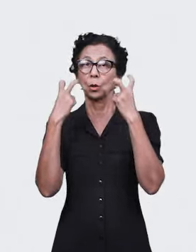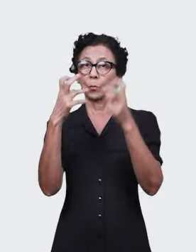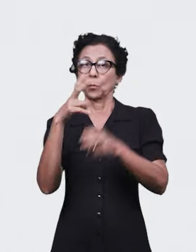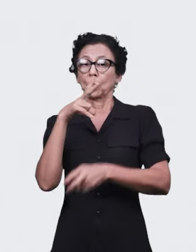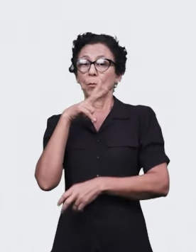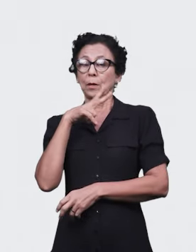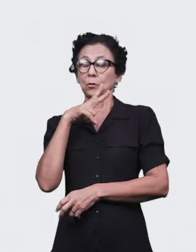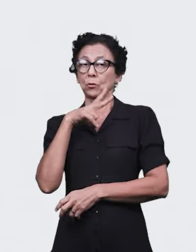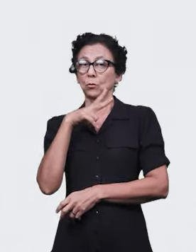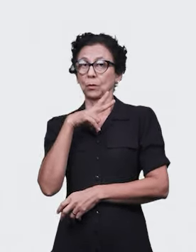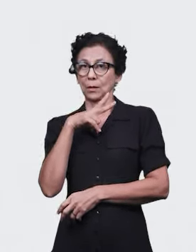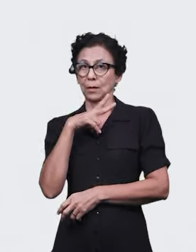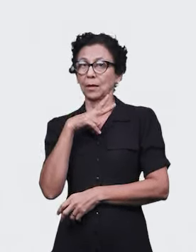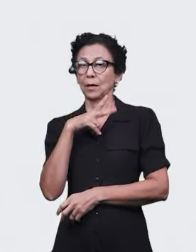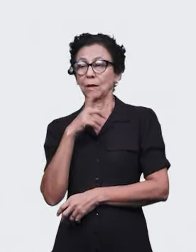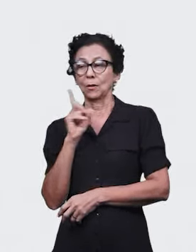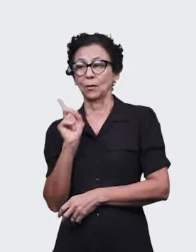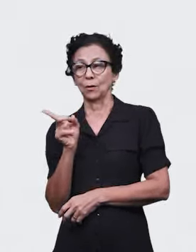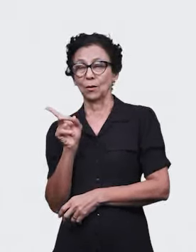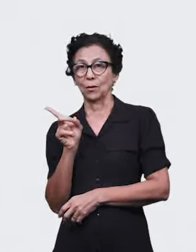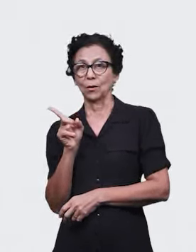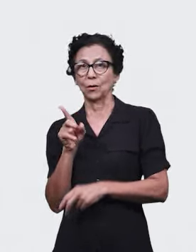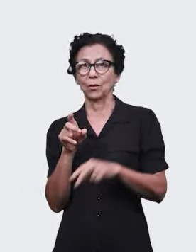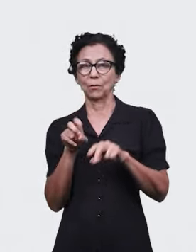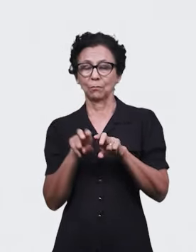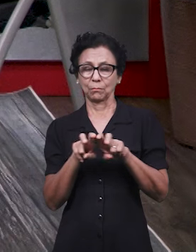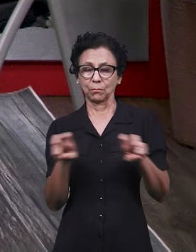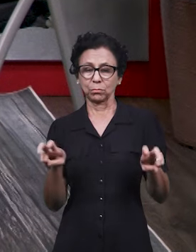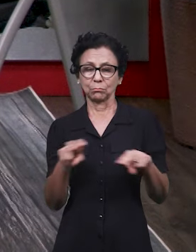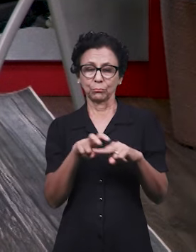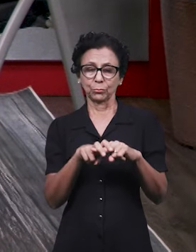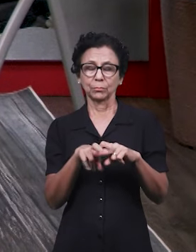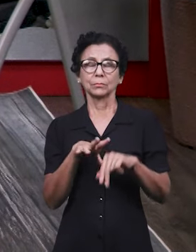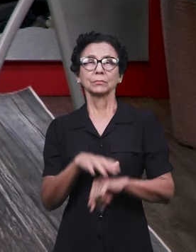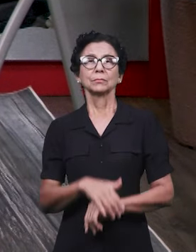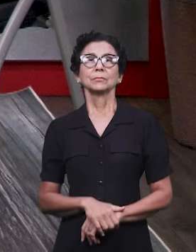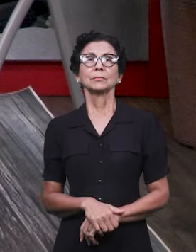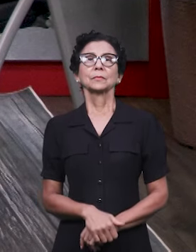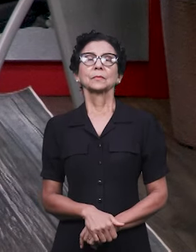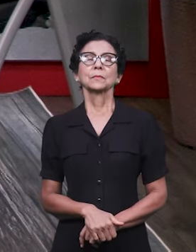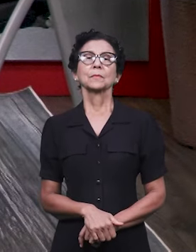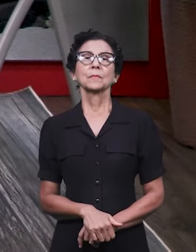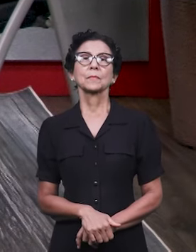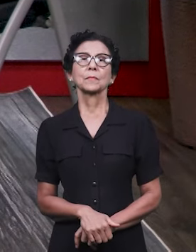da igreja, olha. Já vê o banquinho ali também. Próximo.